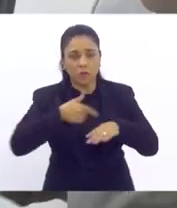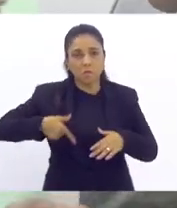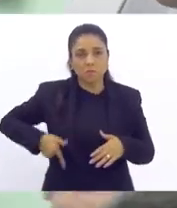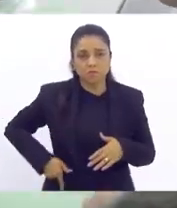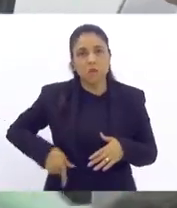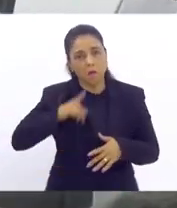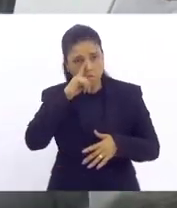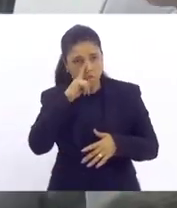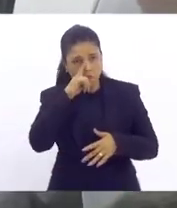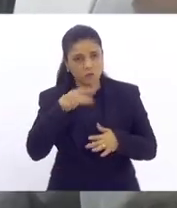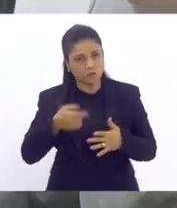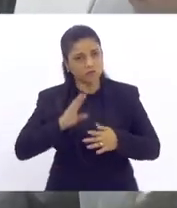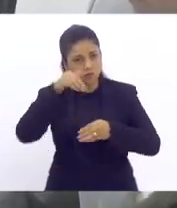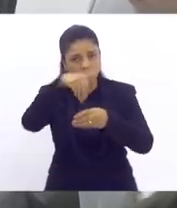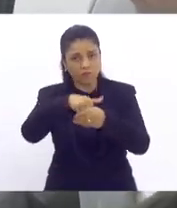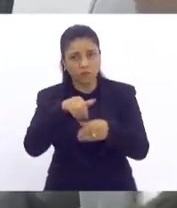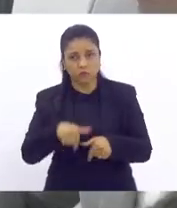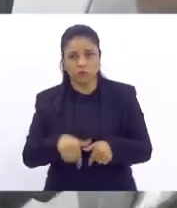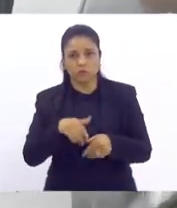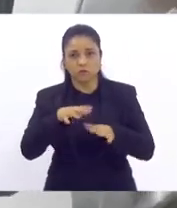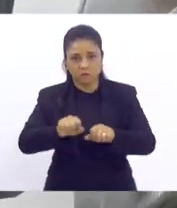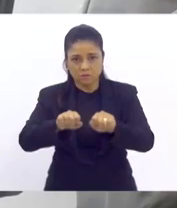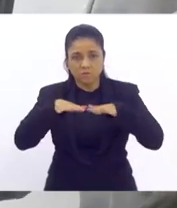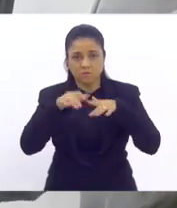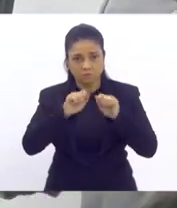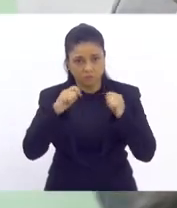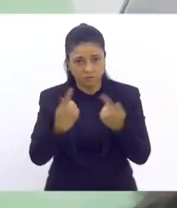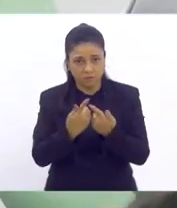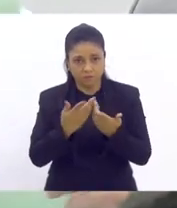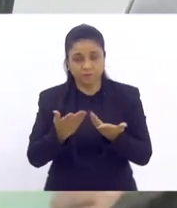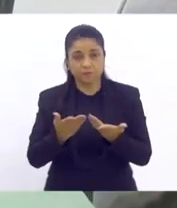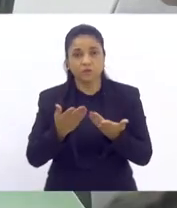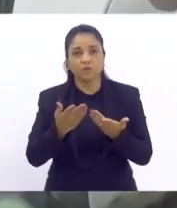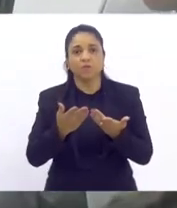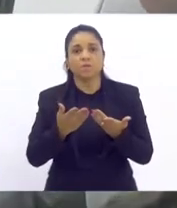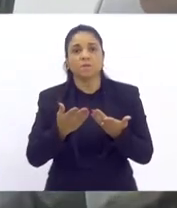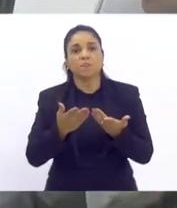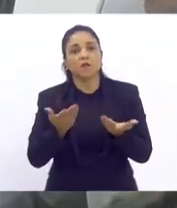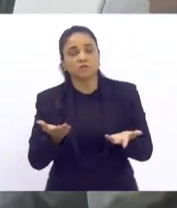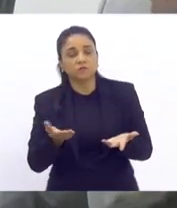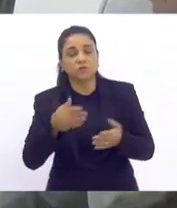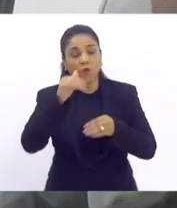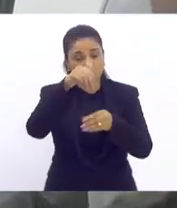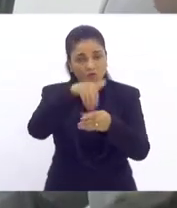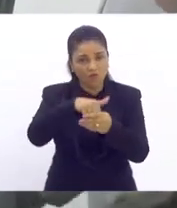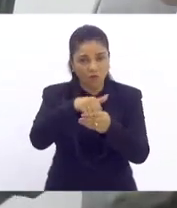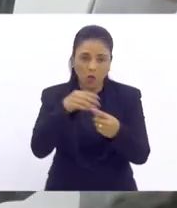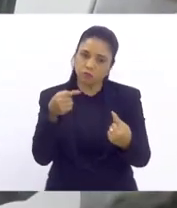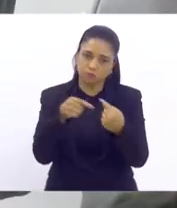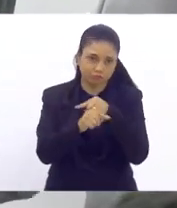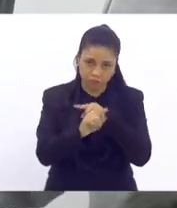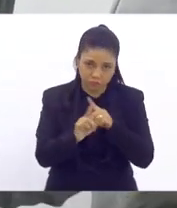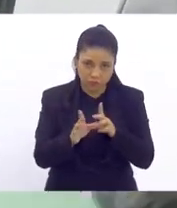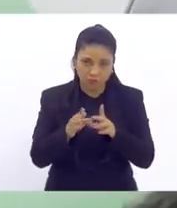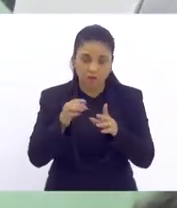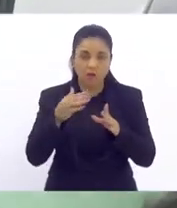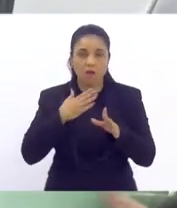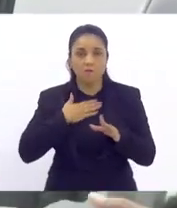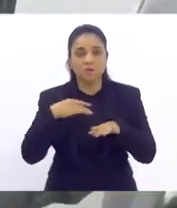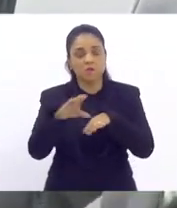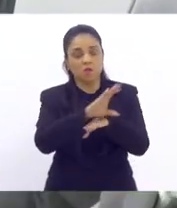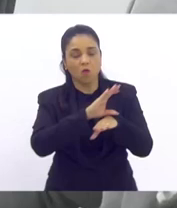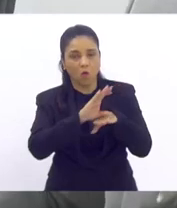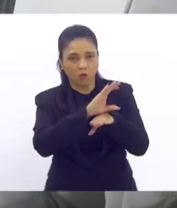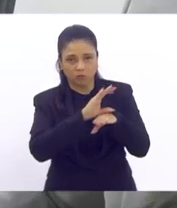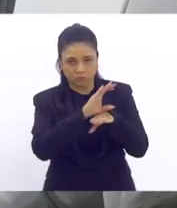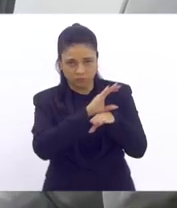então sem querer adentrar é legítimo o voto divergente eu mantenho o meu voto pela constitucionalidade